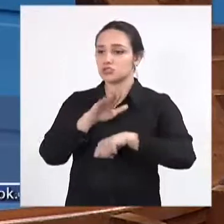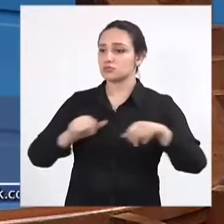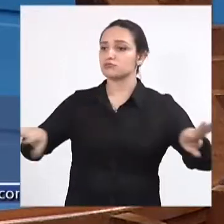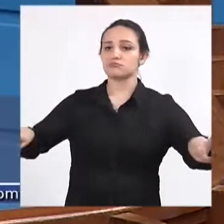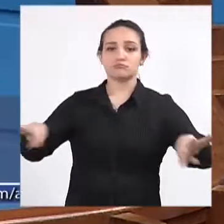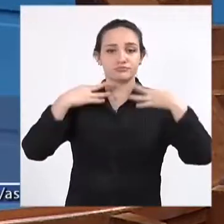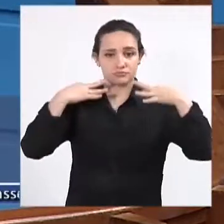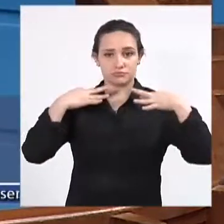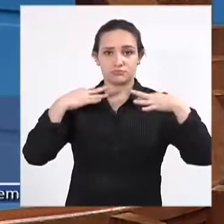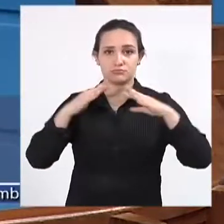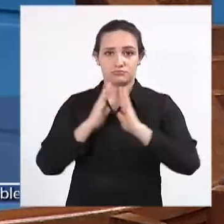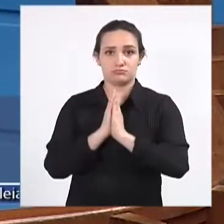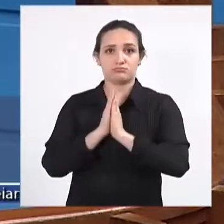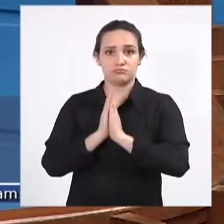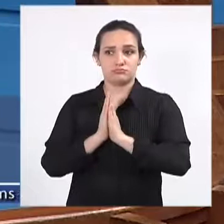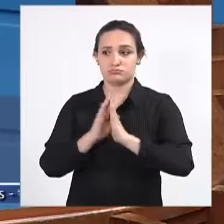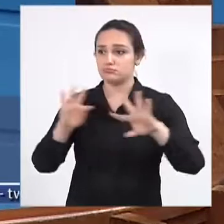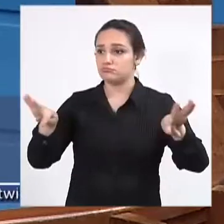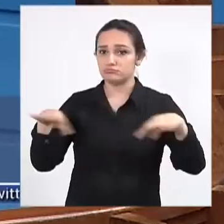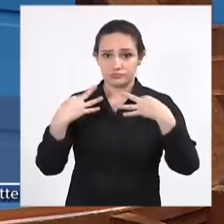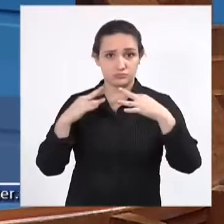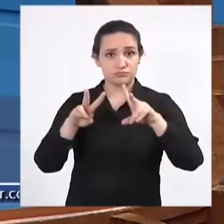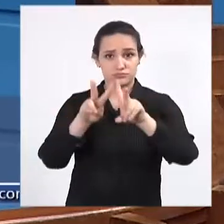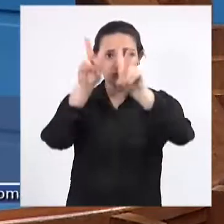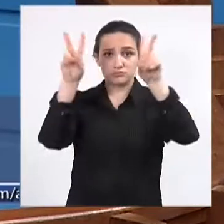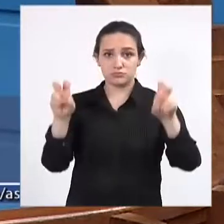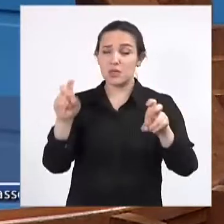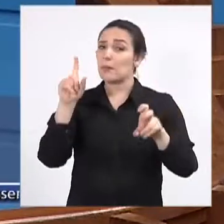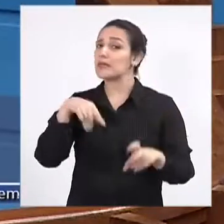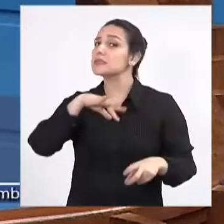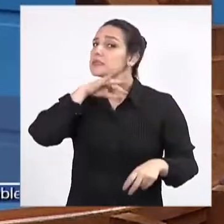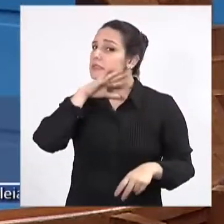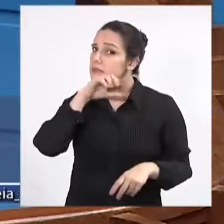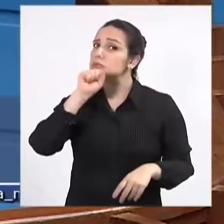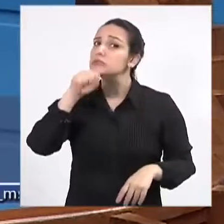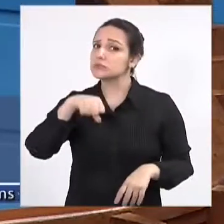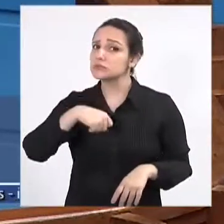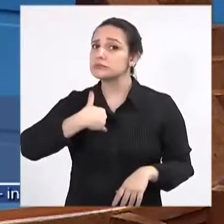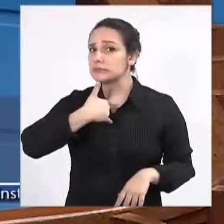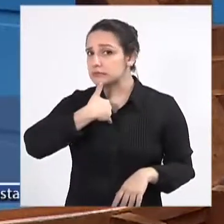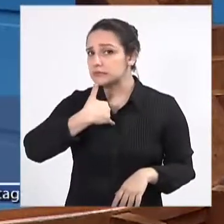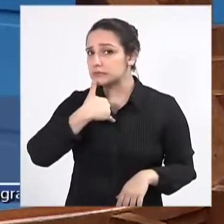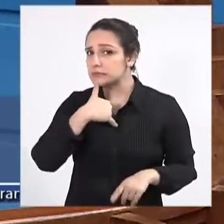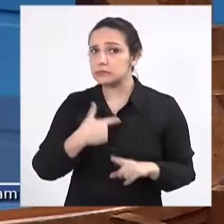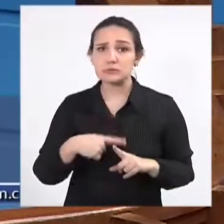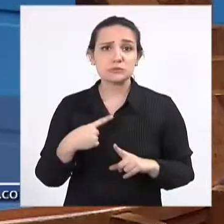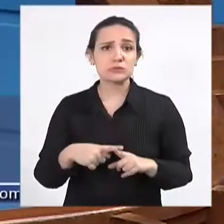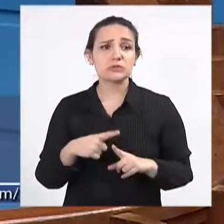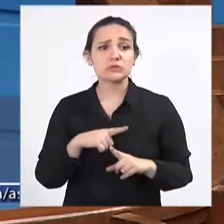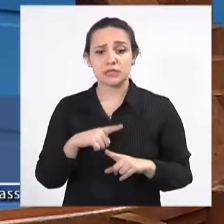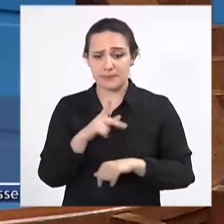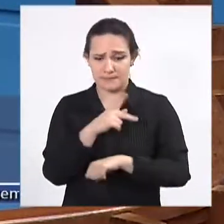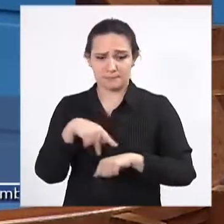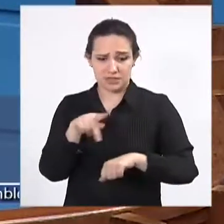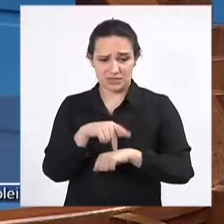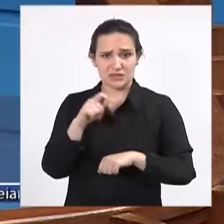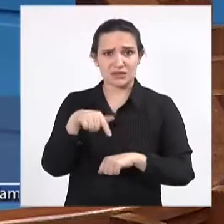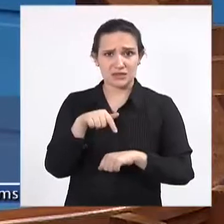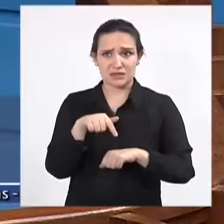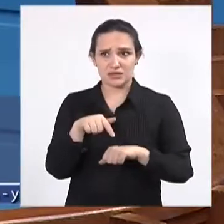atenção. Atenção para esta realidade cruel, especialmente dos países